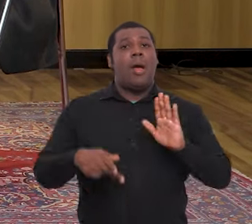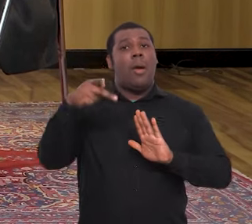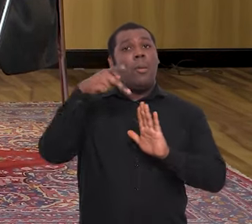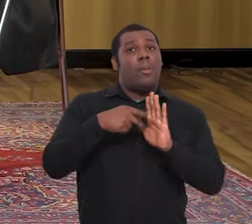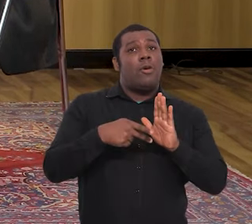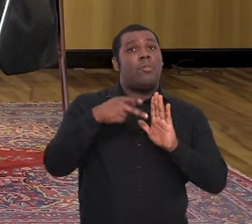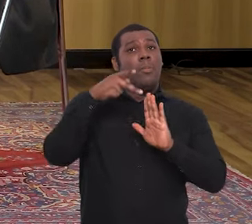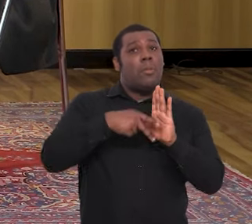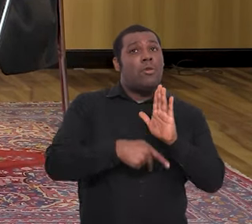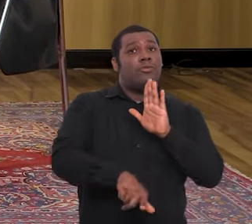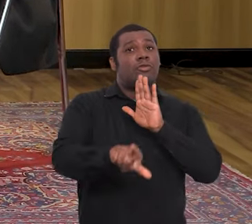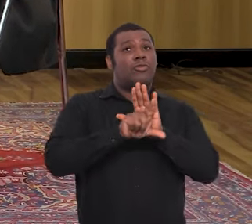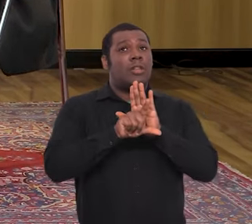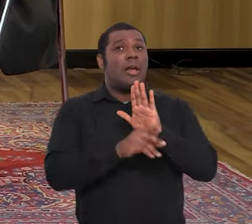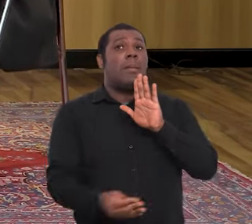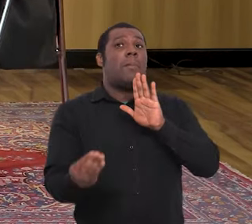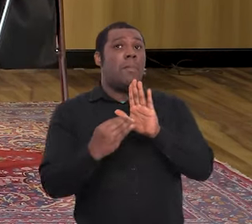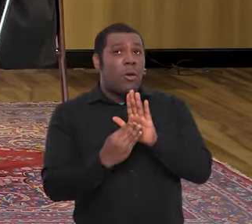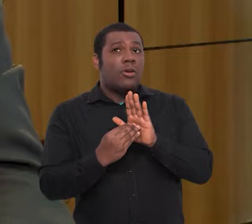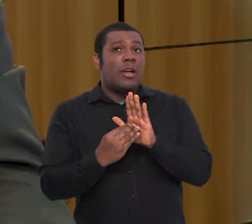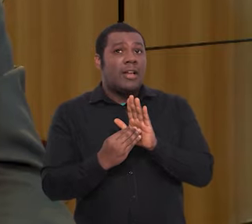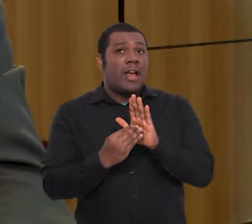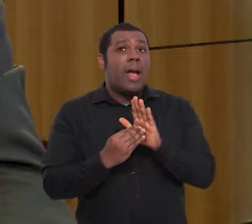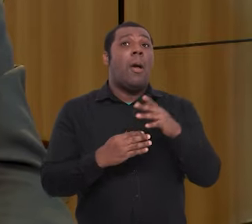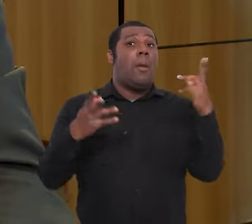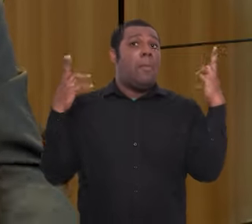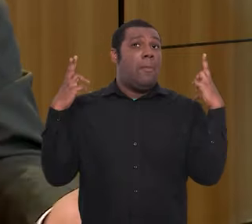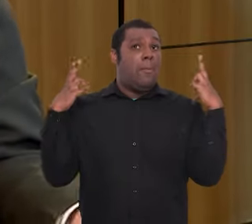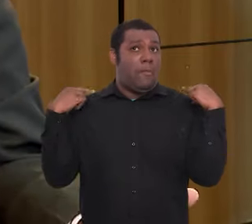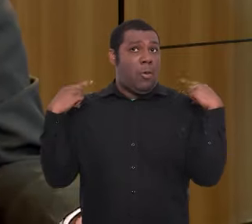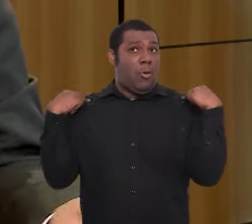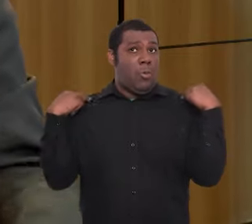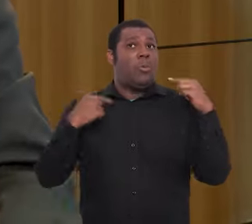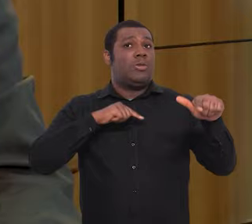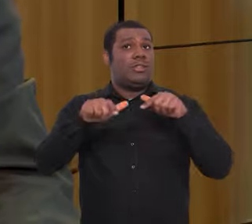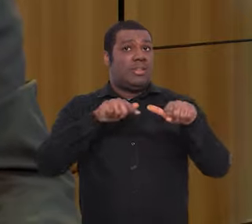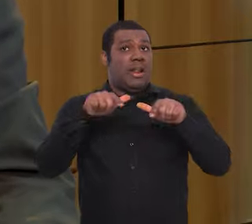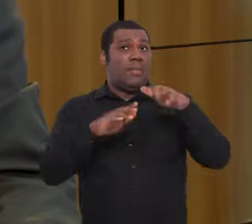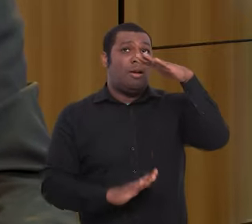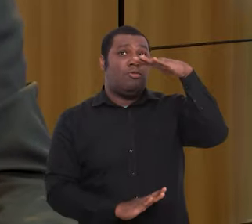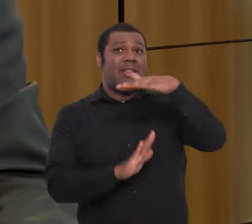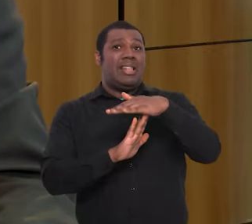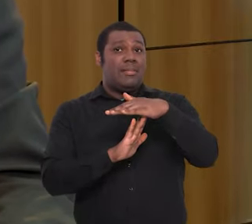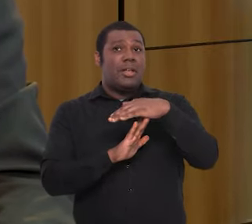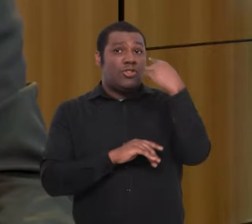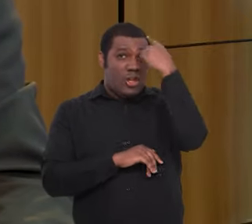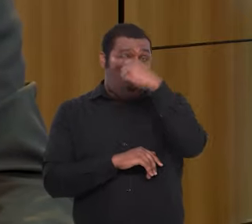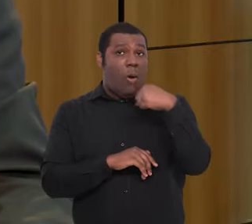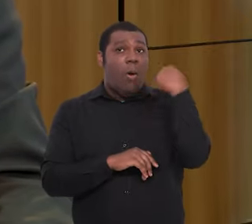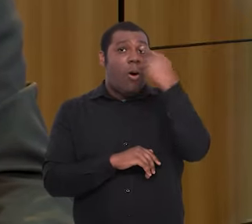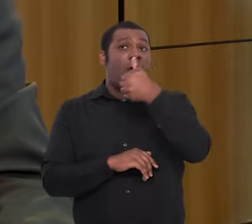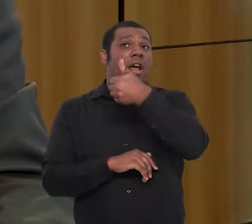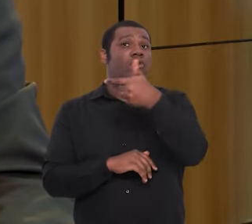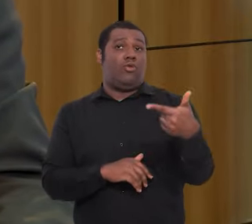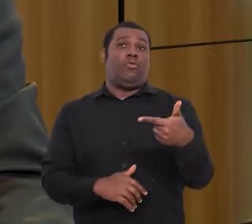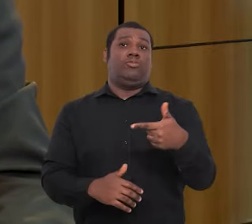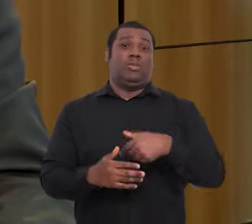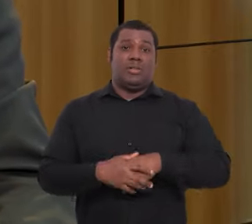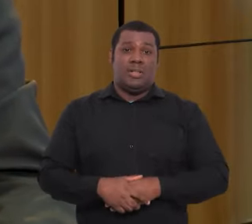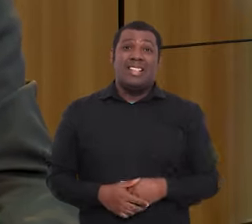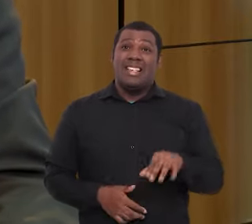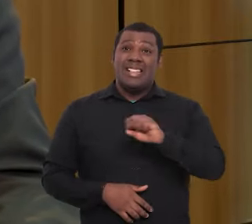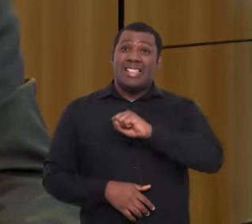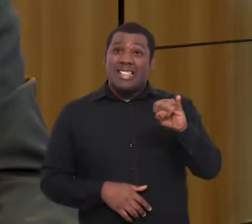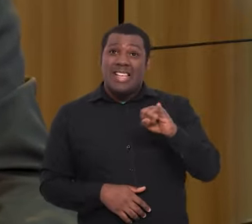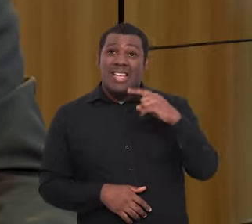dirigir mais de 12 horas por dia Evidente eh dirigir mais de 12 horas por dia vai criar